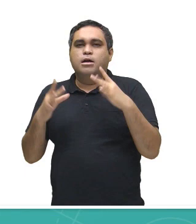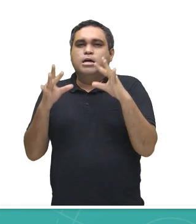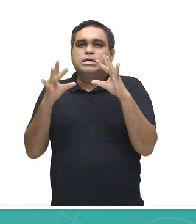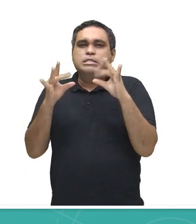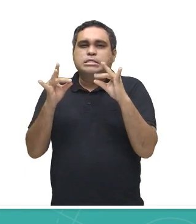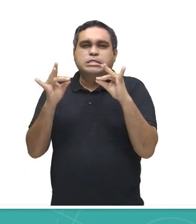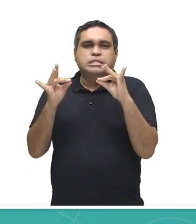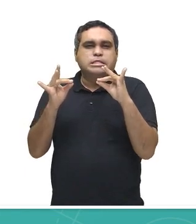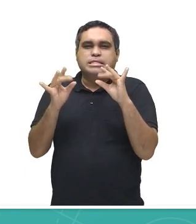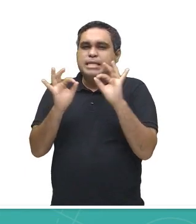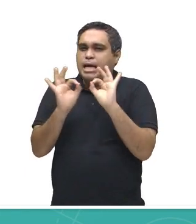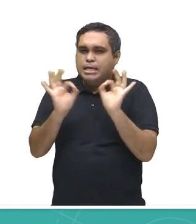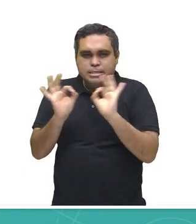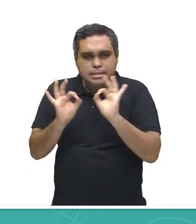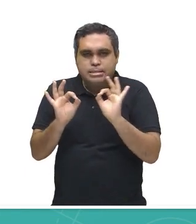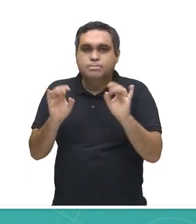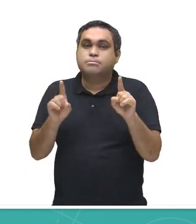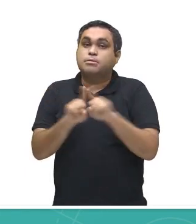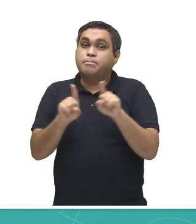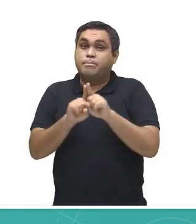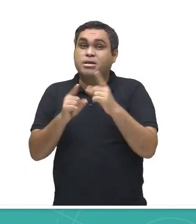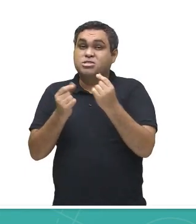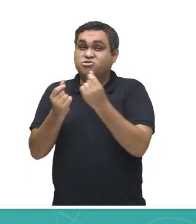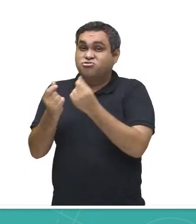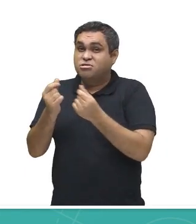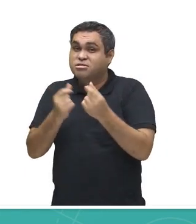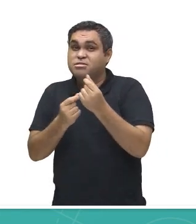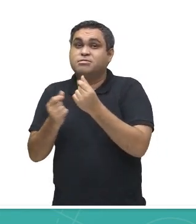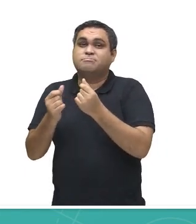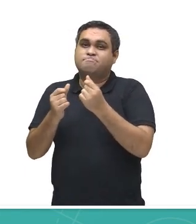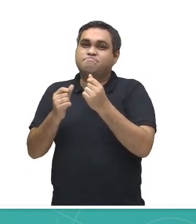disparidades socioeconômicas.